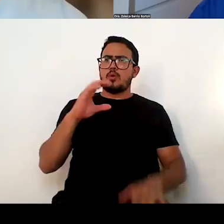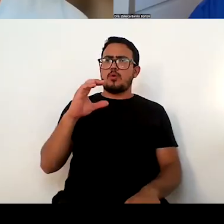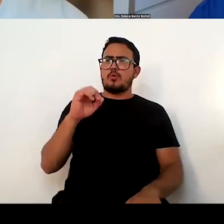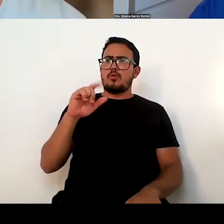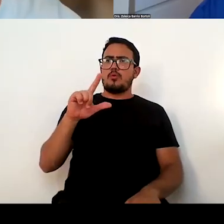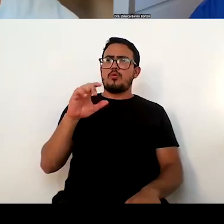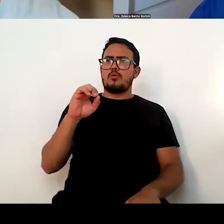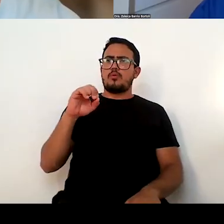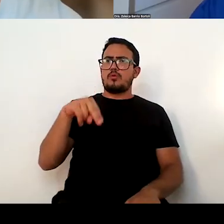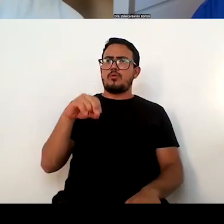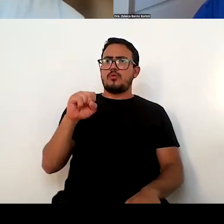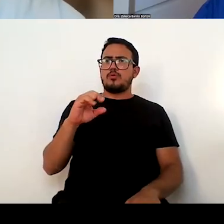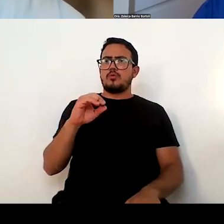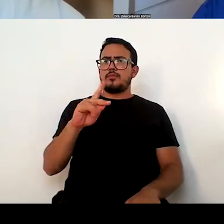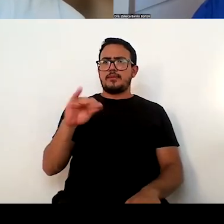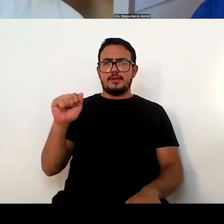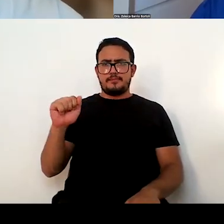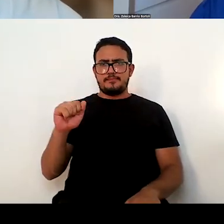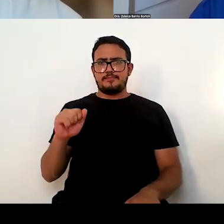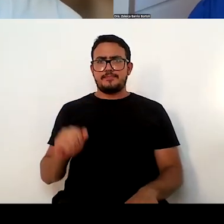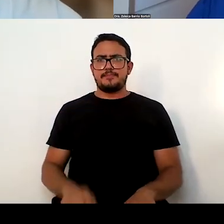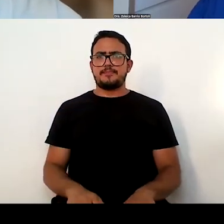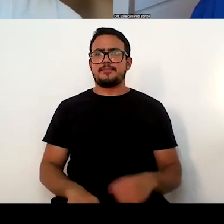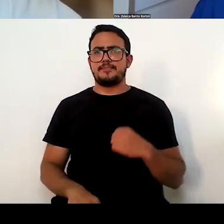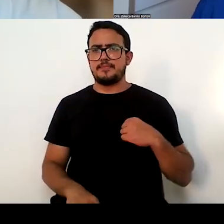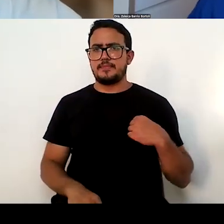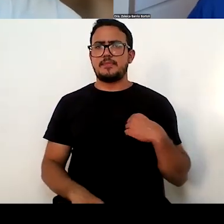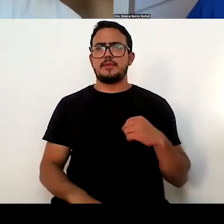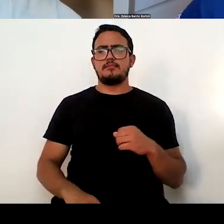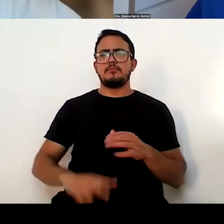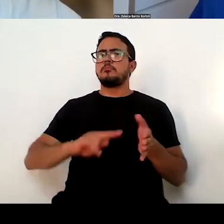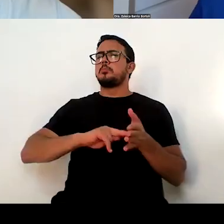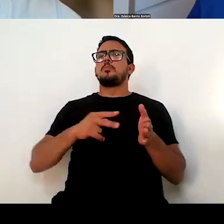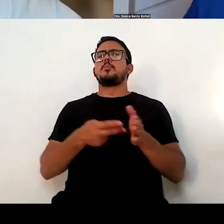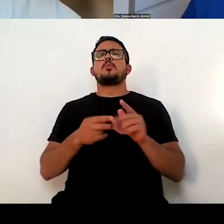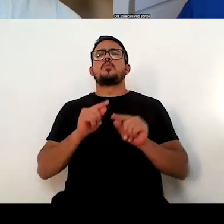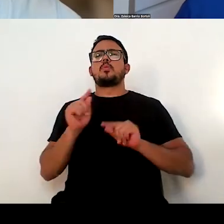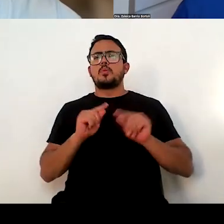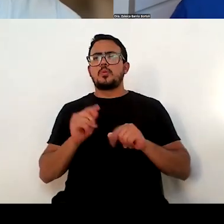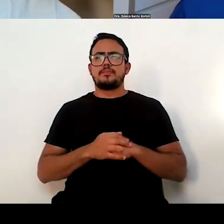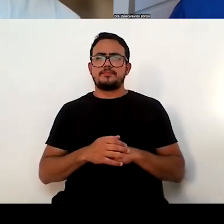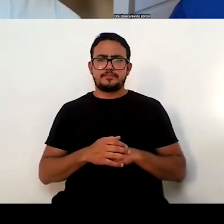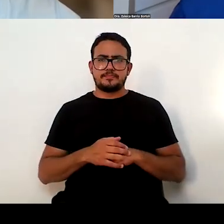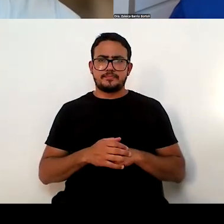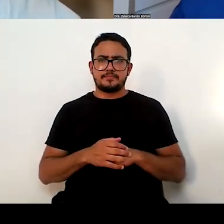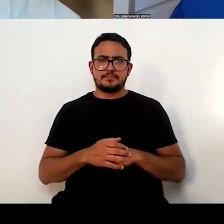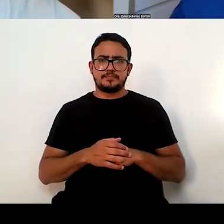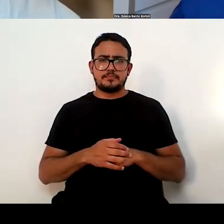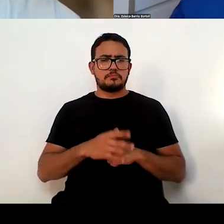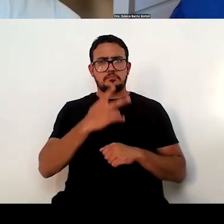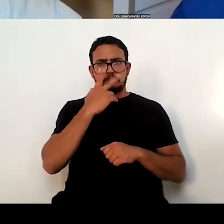doença que a gente chama de funcional. Então, o que quer dizer isso? Quer dizer que aparentemente é um paciente que não tem nenhuma lesão